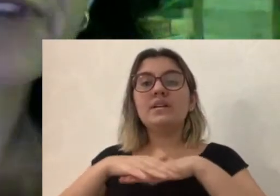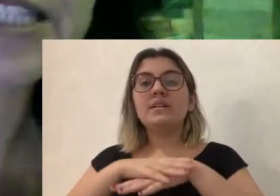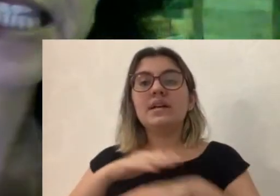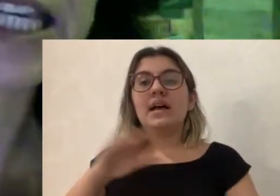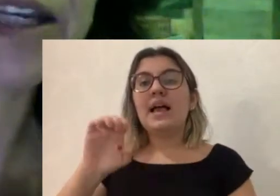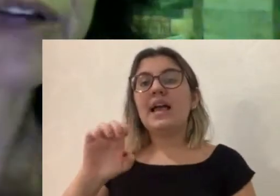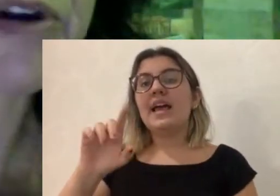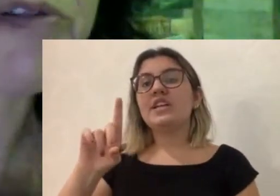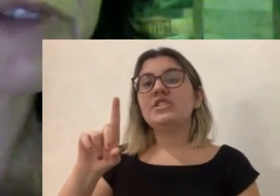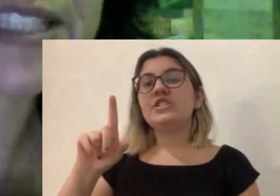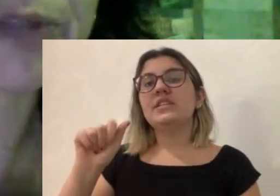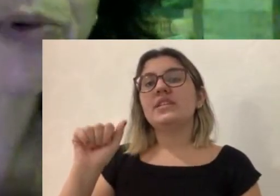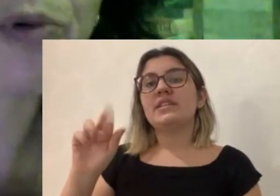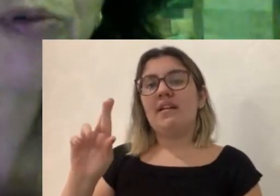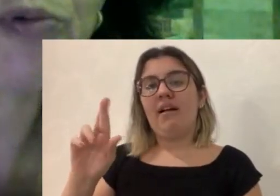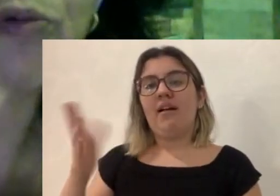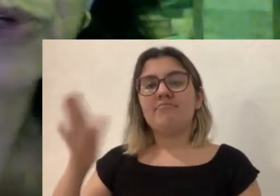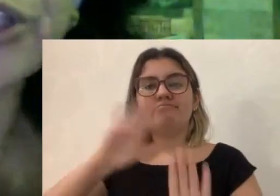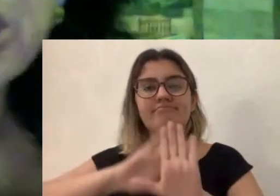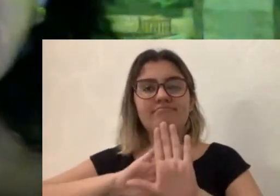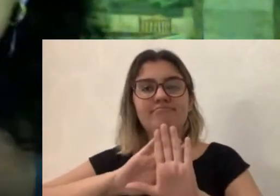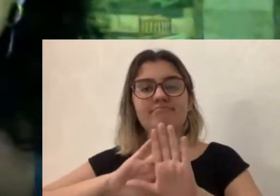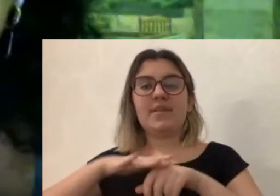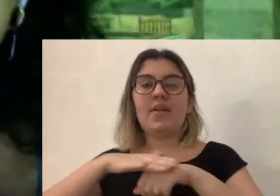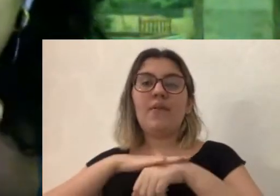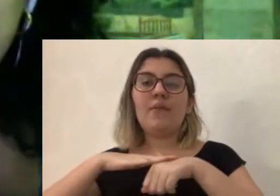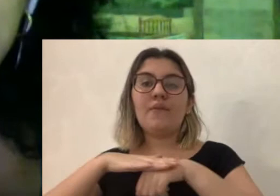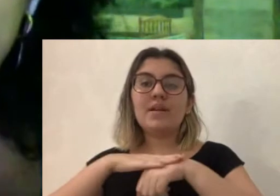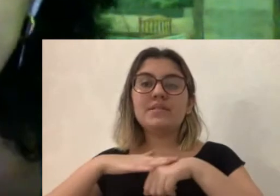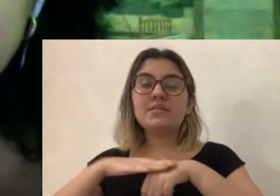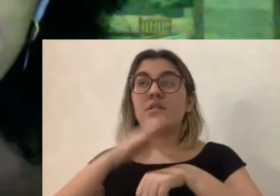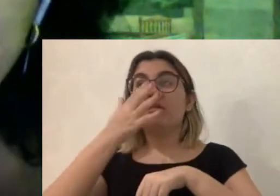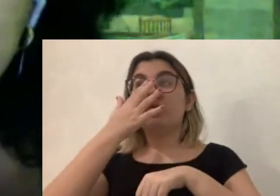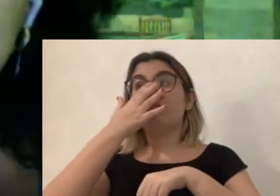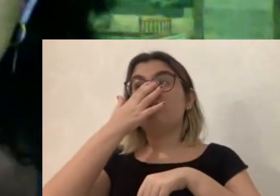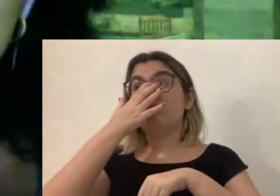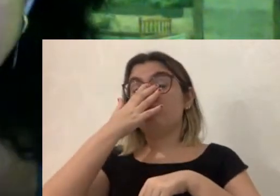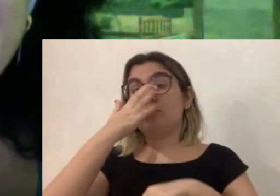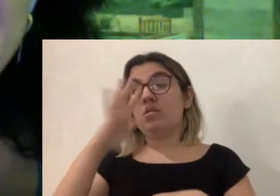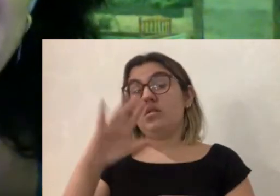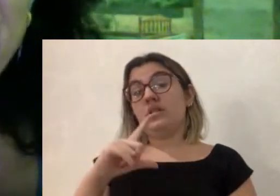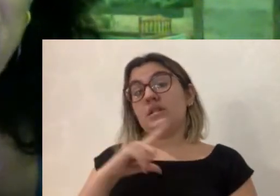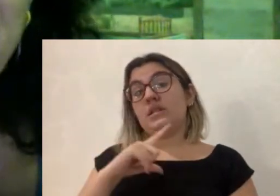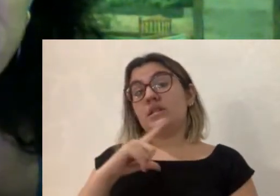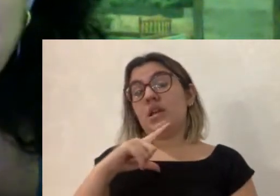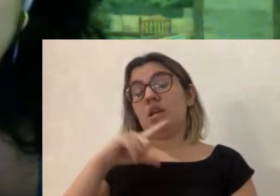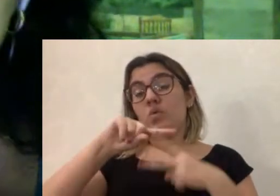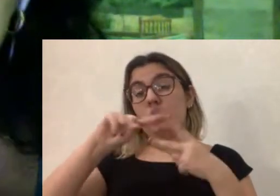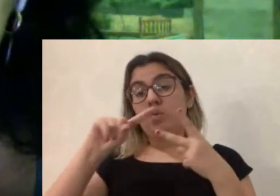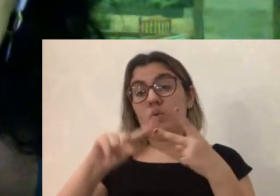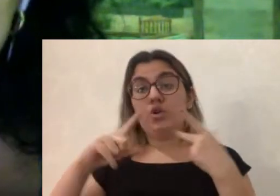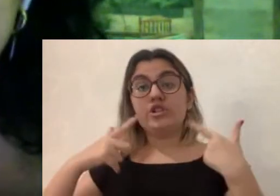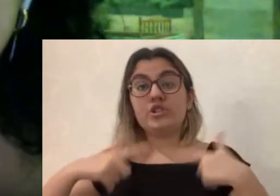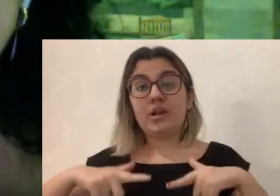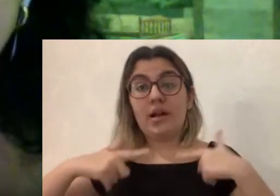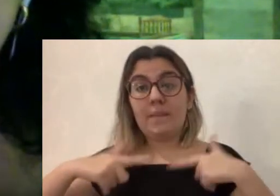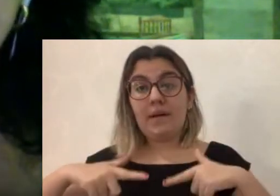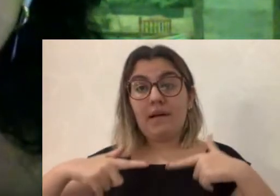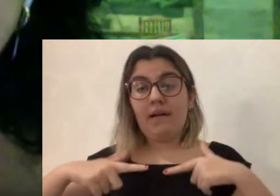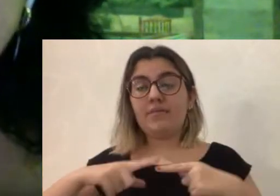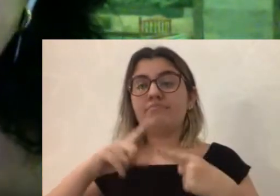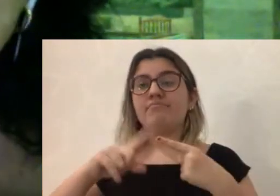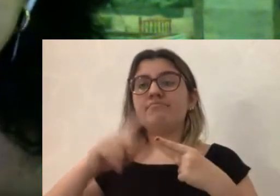queria, assim, que eu estava conversando com o Edgar nos bastidores, né, antes da gente começar isso aqui, que